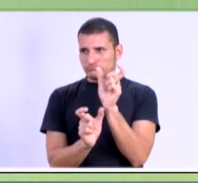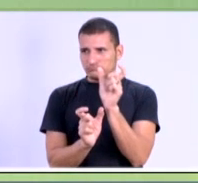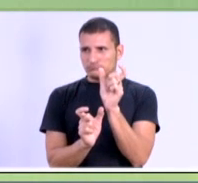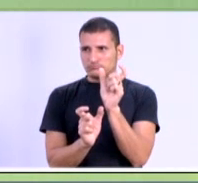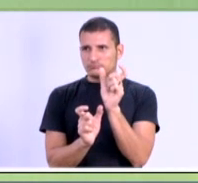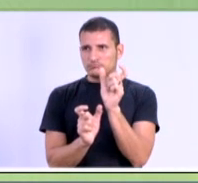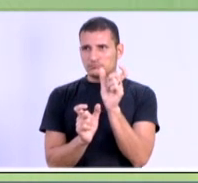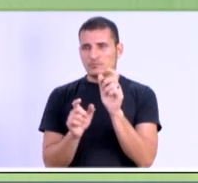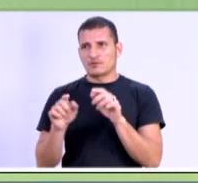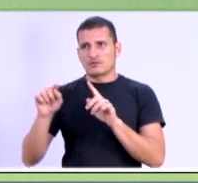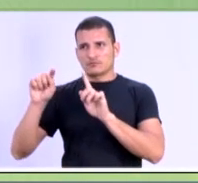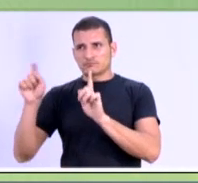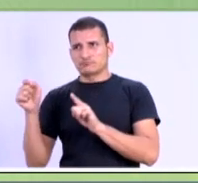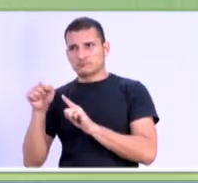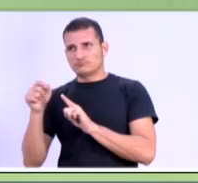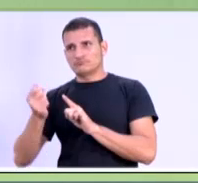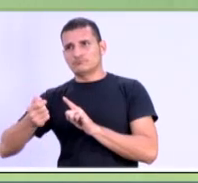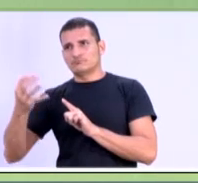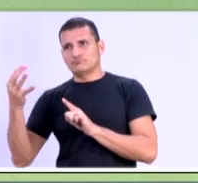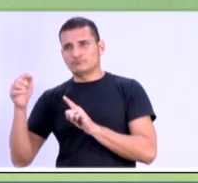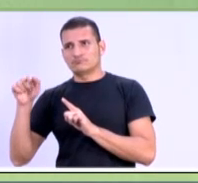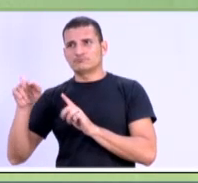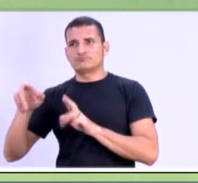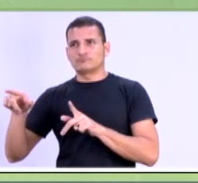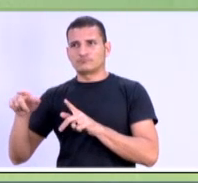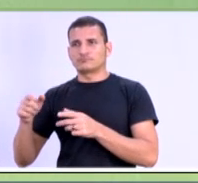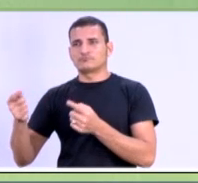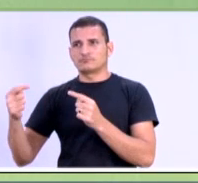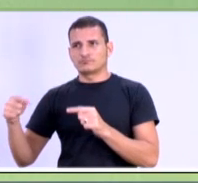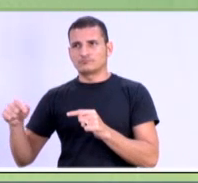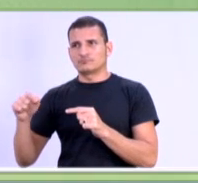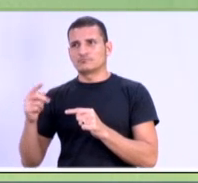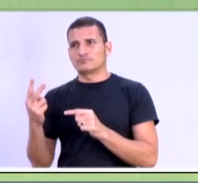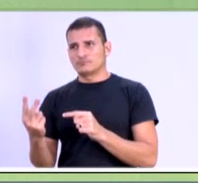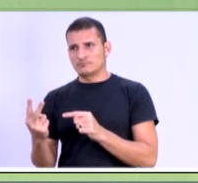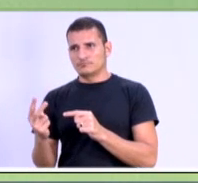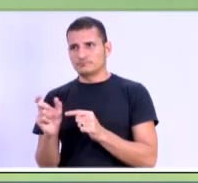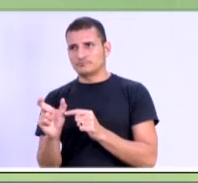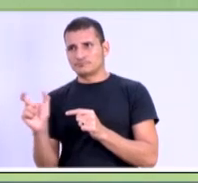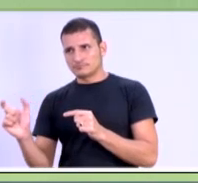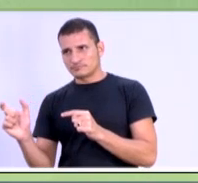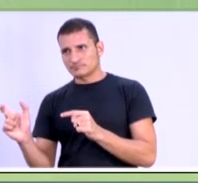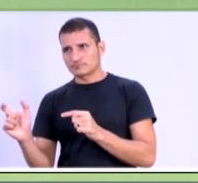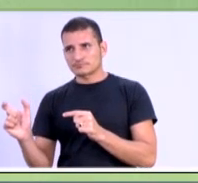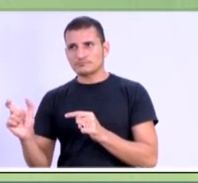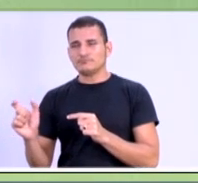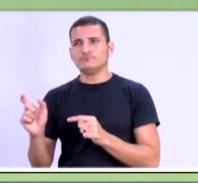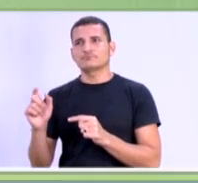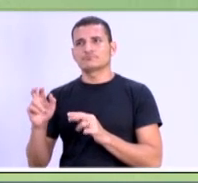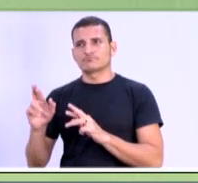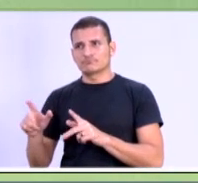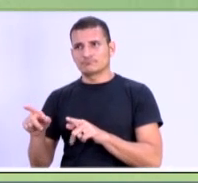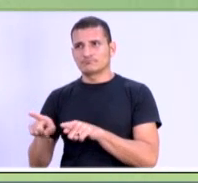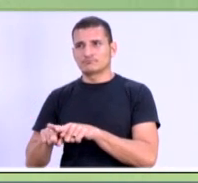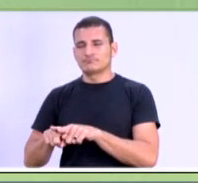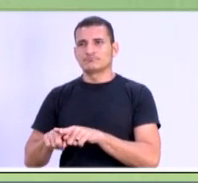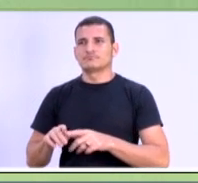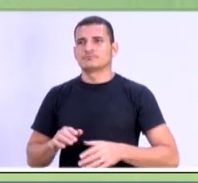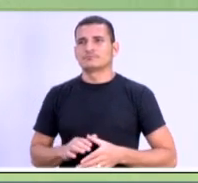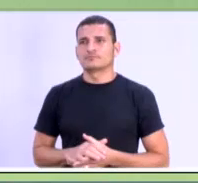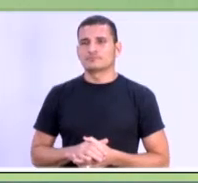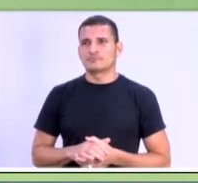quantidade de parâmetros é diferente. Quantos parâmetros eu tenho aqui? 2. Então, ele é diferente também, a assinatura é